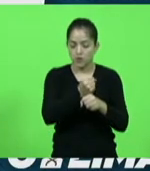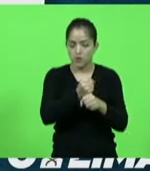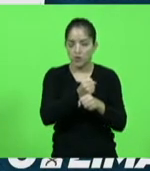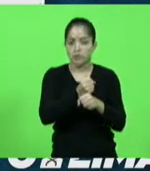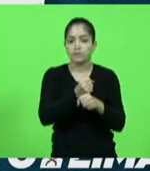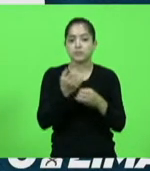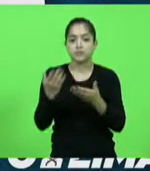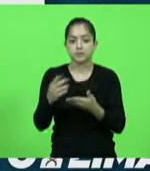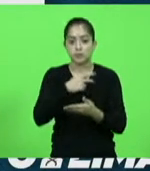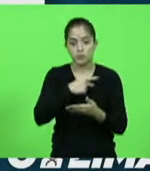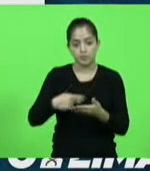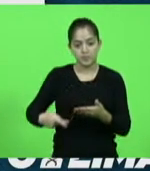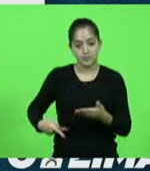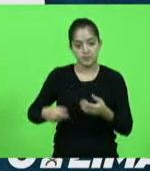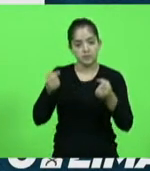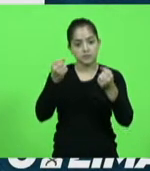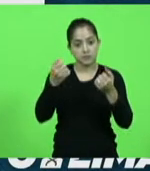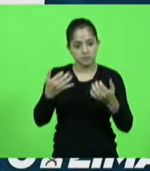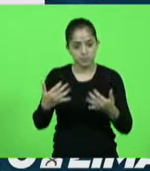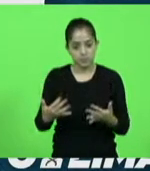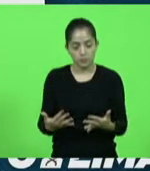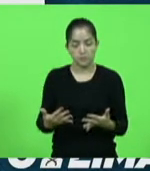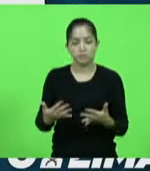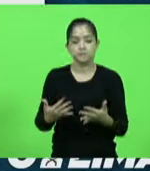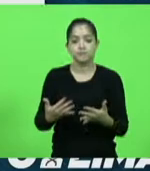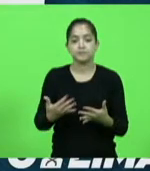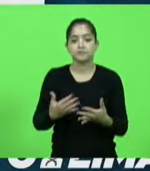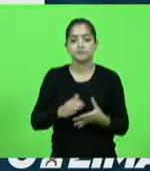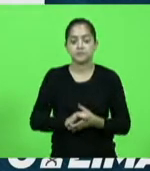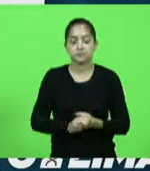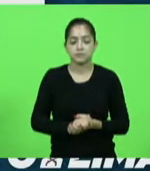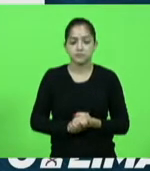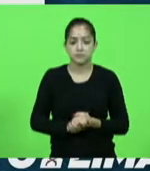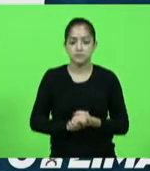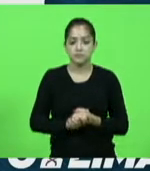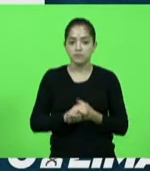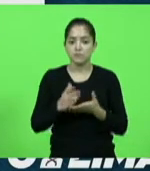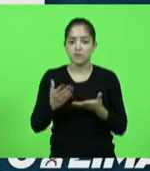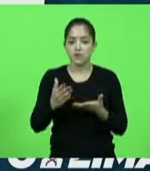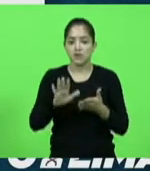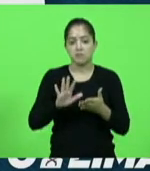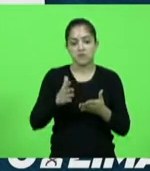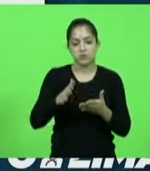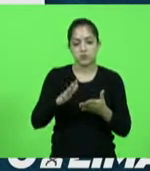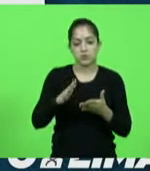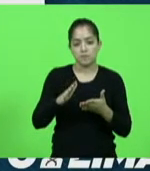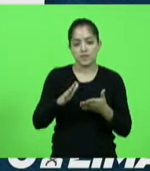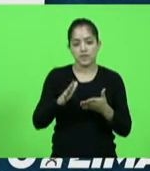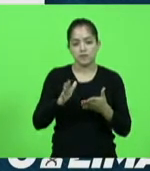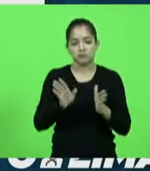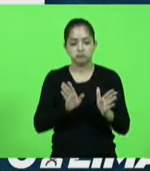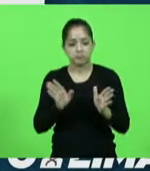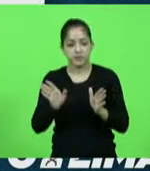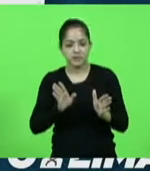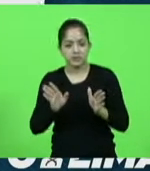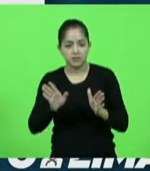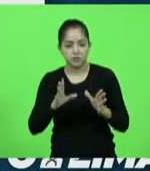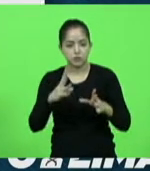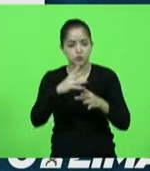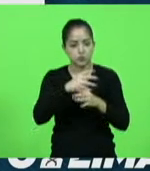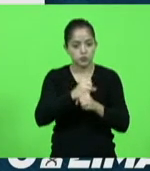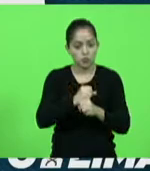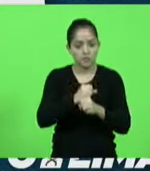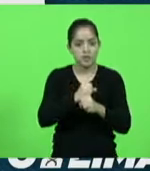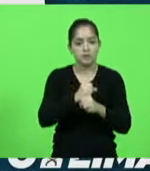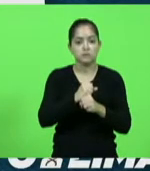segundo o nosso presidente Mário César Aguiar, da Fiesc, ela vai ter uma duração de mais ou menos 18 meses para ficar concluída e